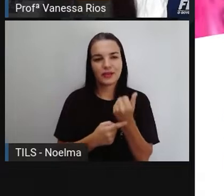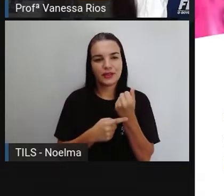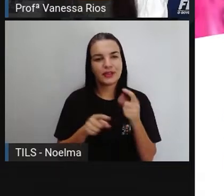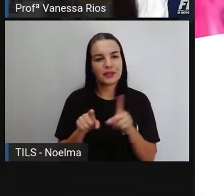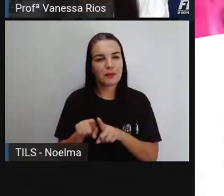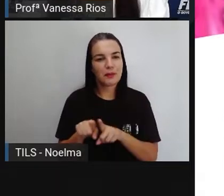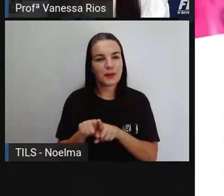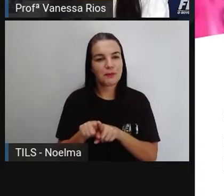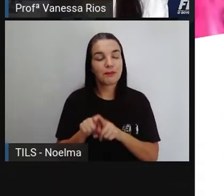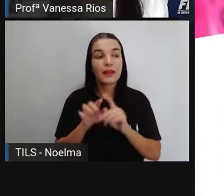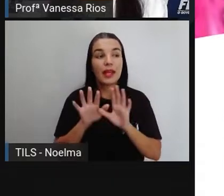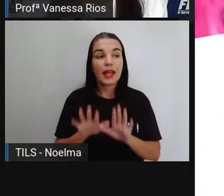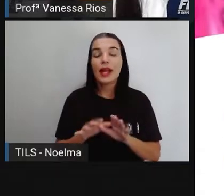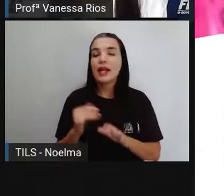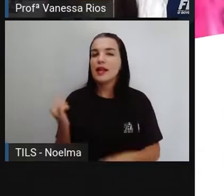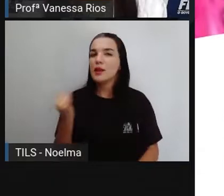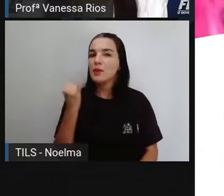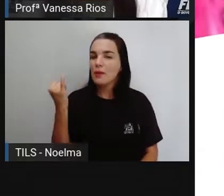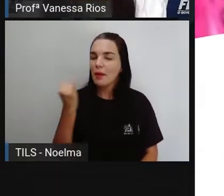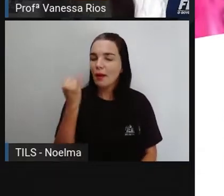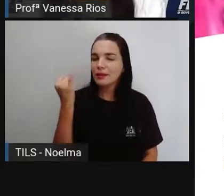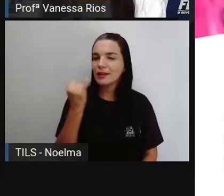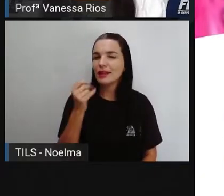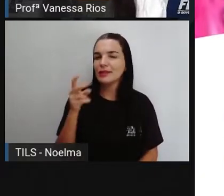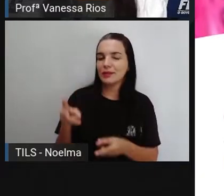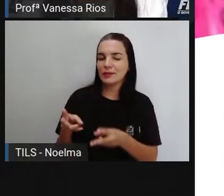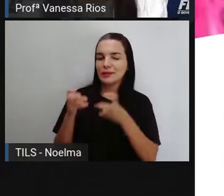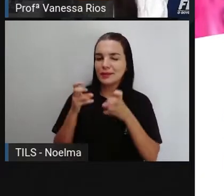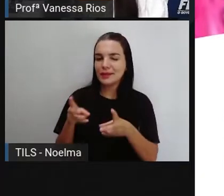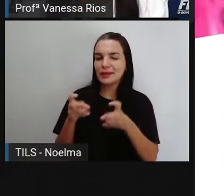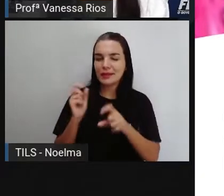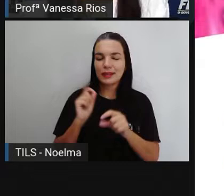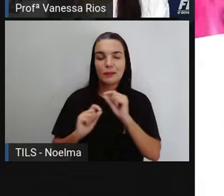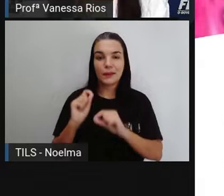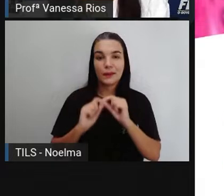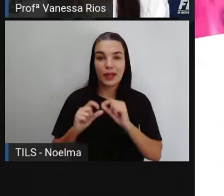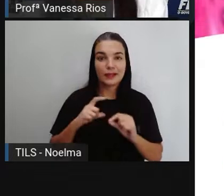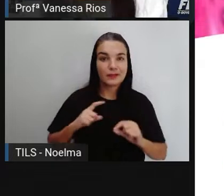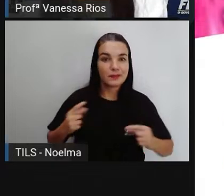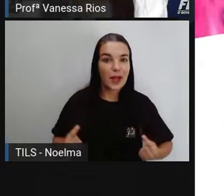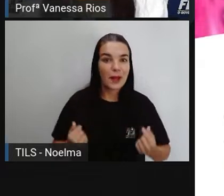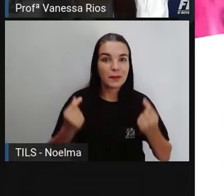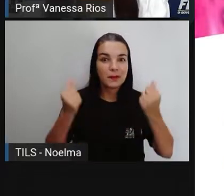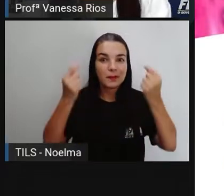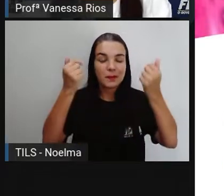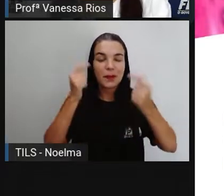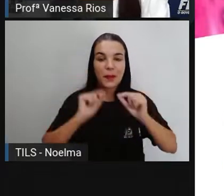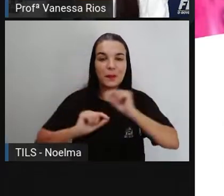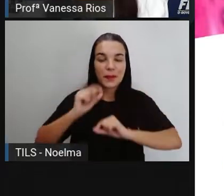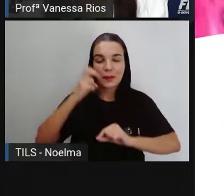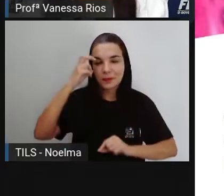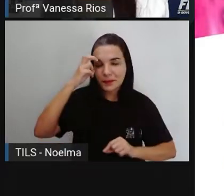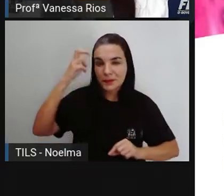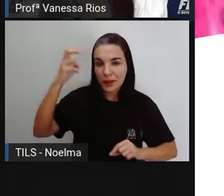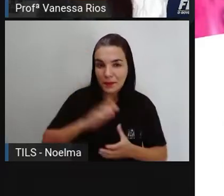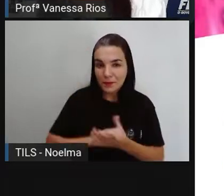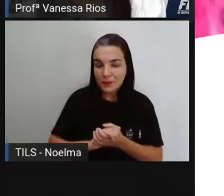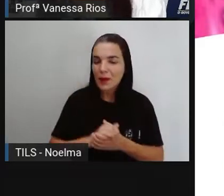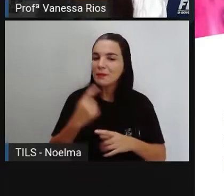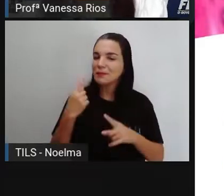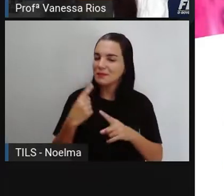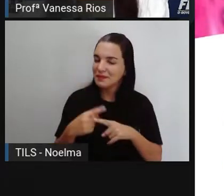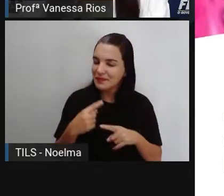né? Muito importante também a gente observar que essa riqueza se dá justamente